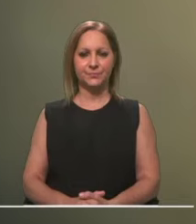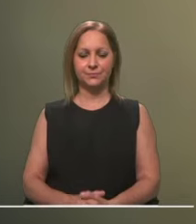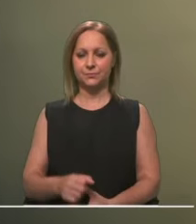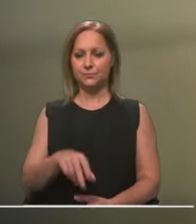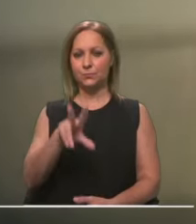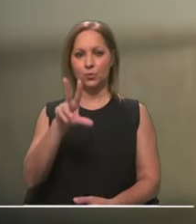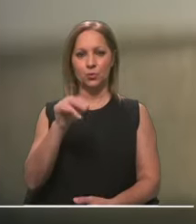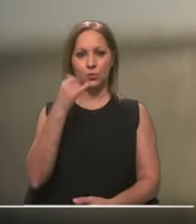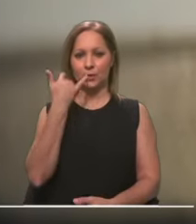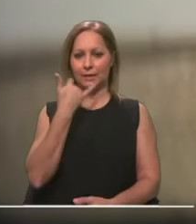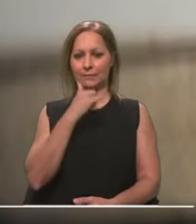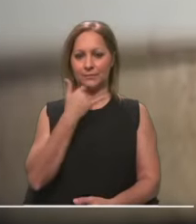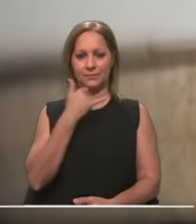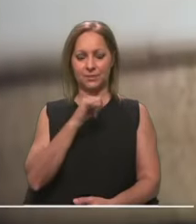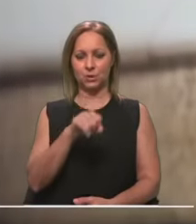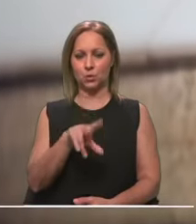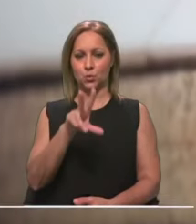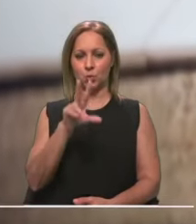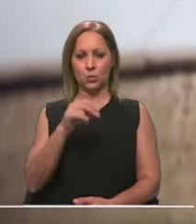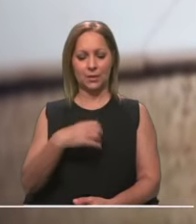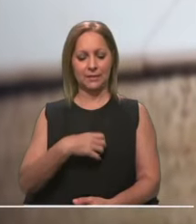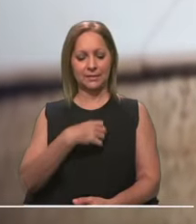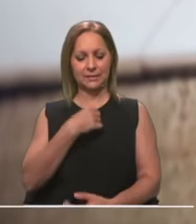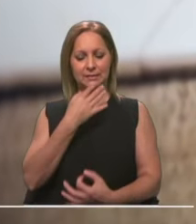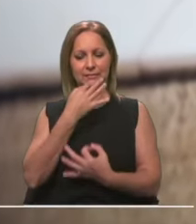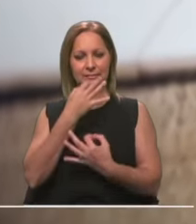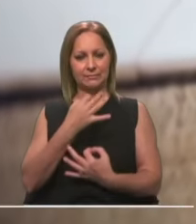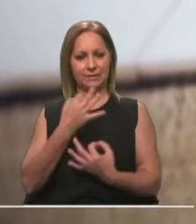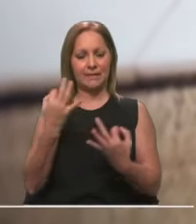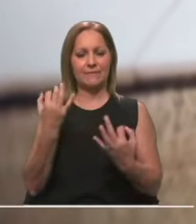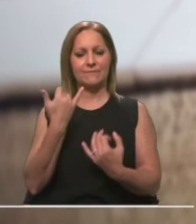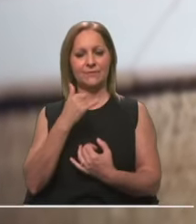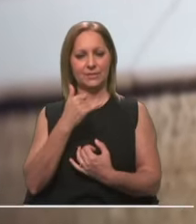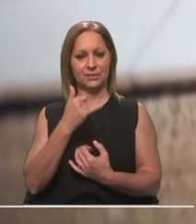Nunca fui feliz. Nunca me senti verdadeiramente feliz.